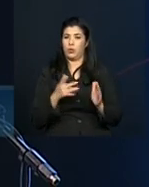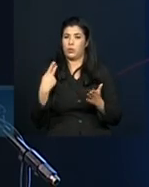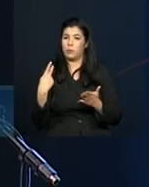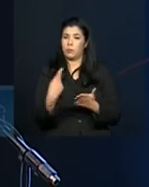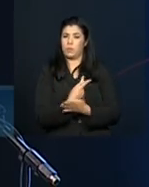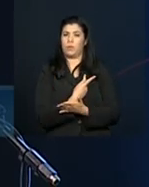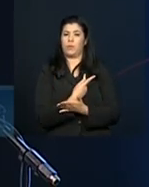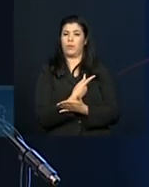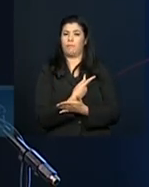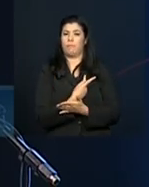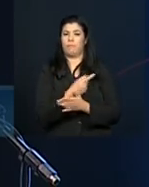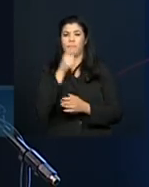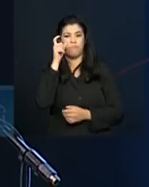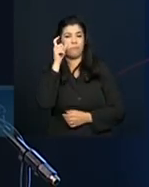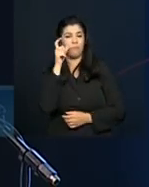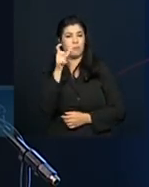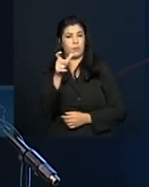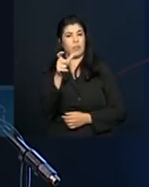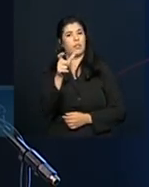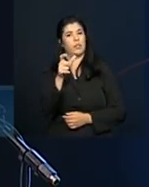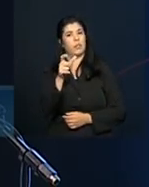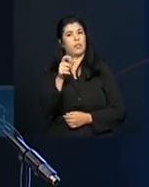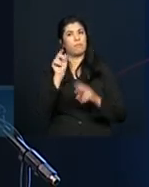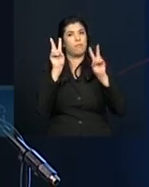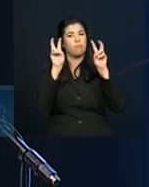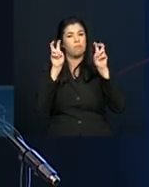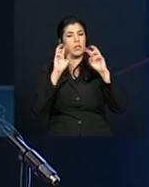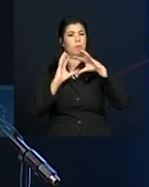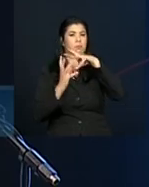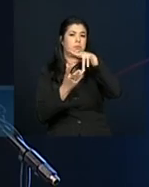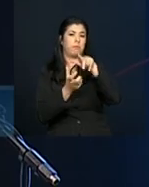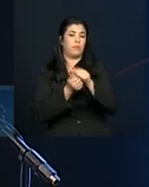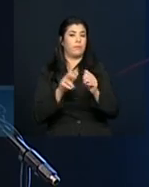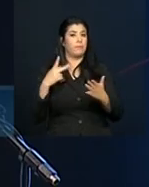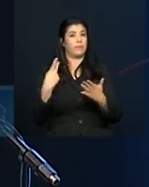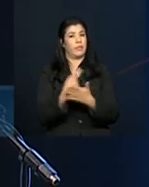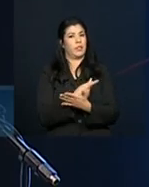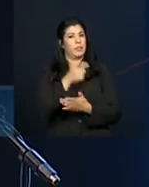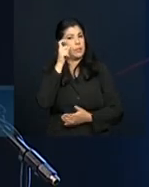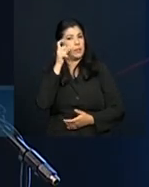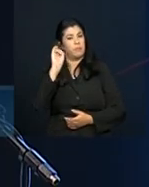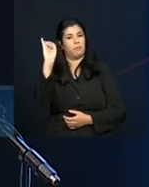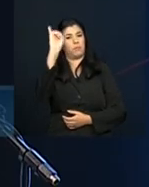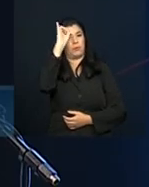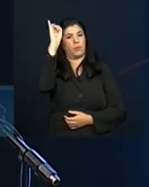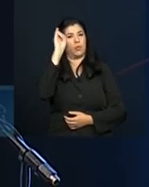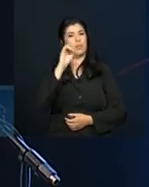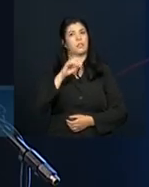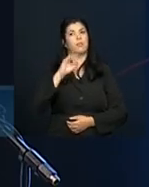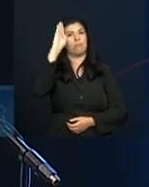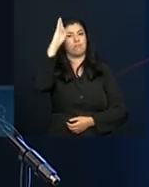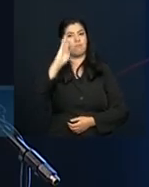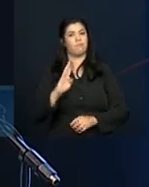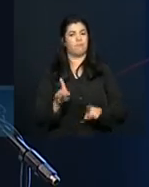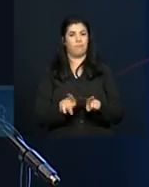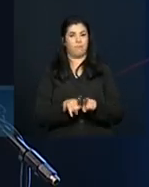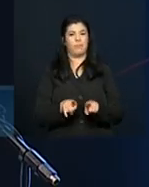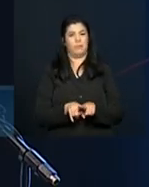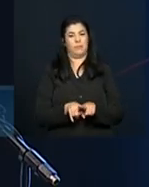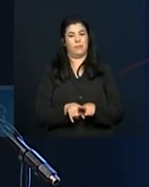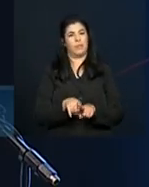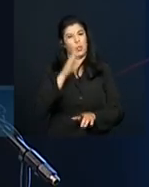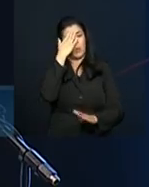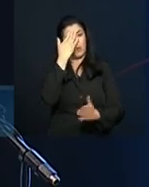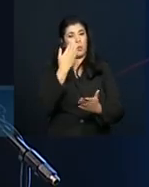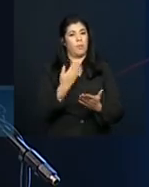bastante interessante em termos globais e acho que é um momento bastante interessante em termos nacionais. Eu acho que a gente está